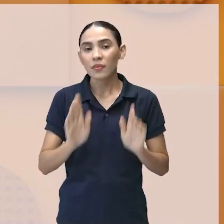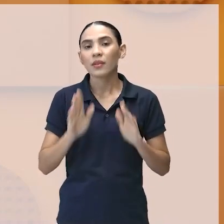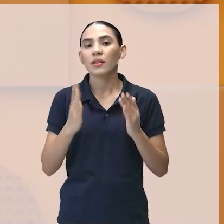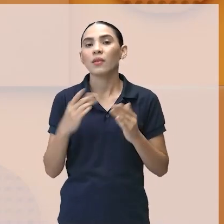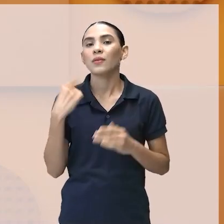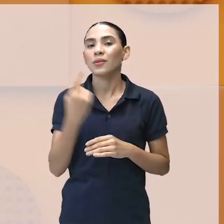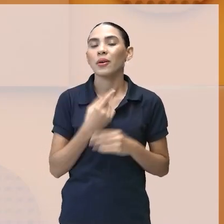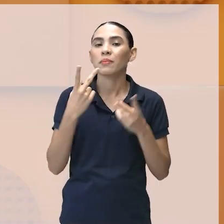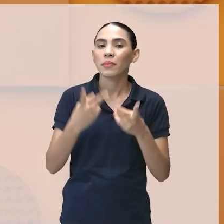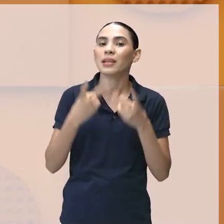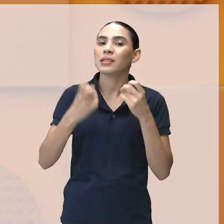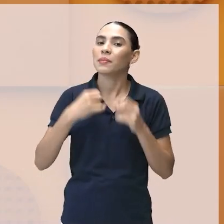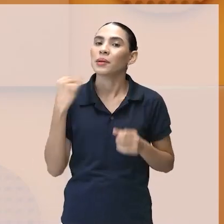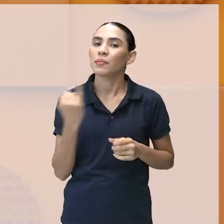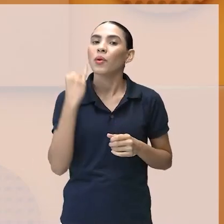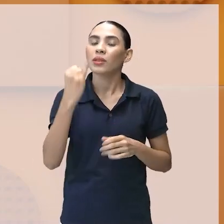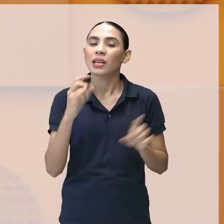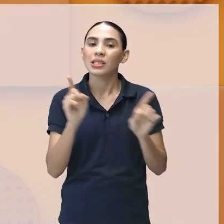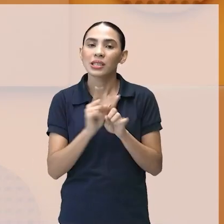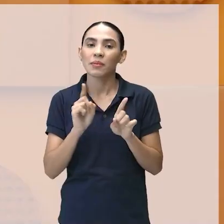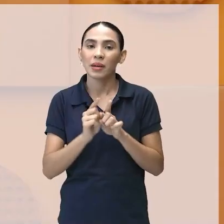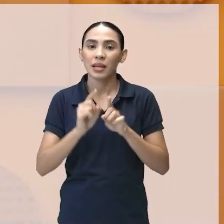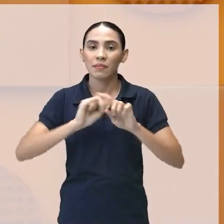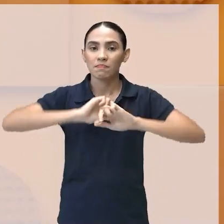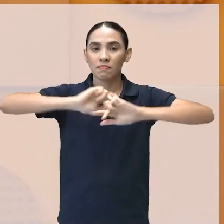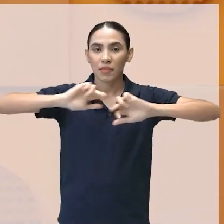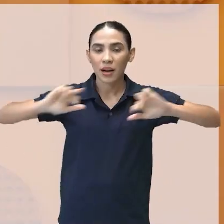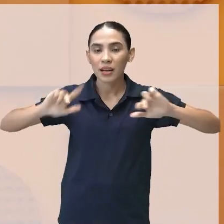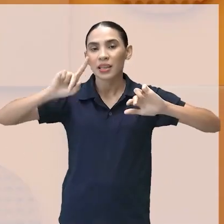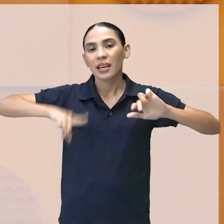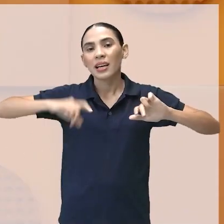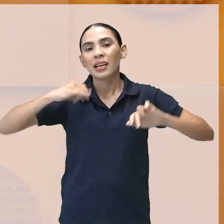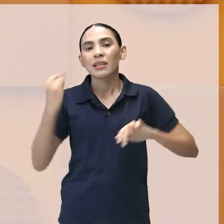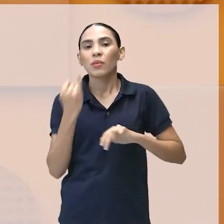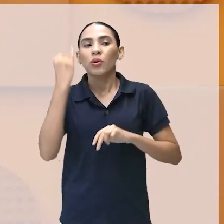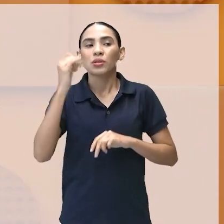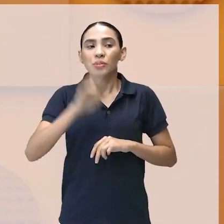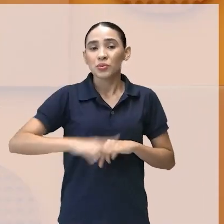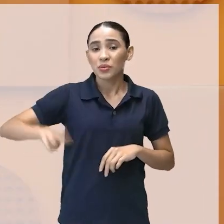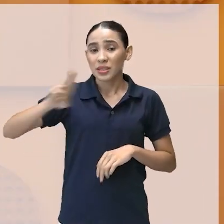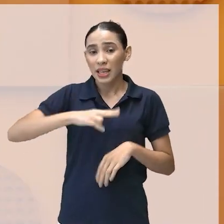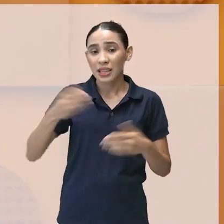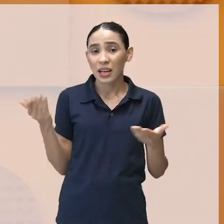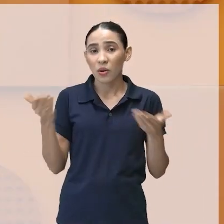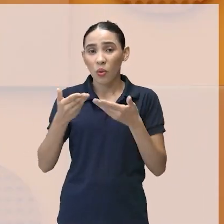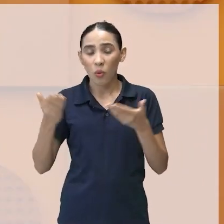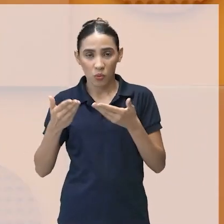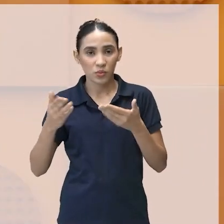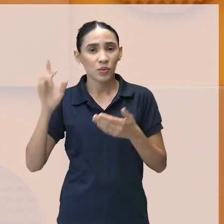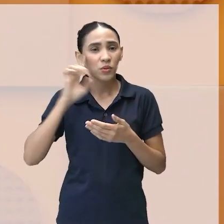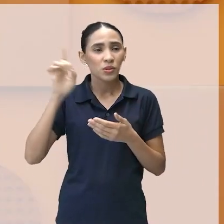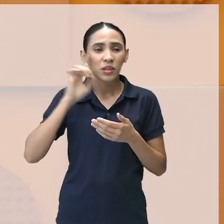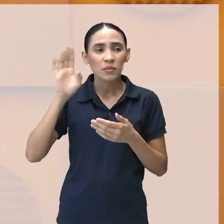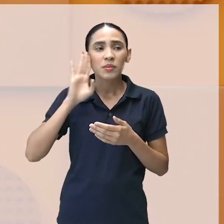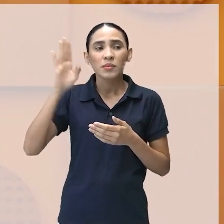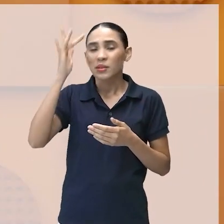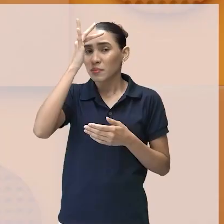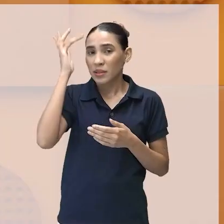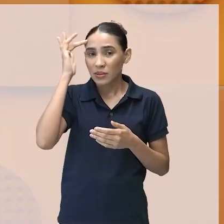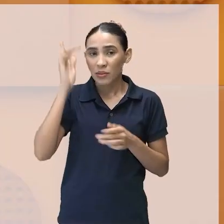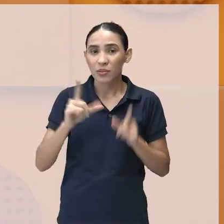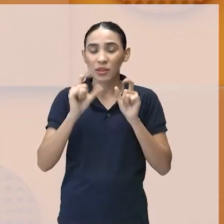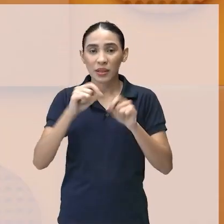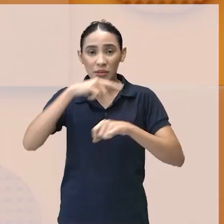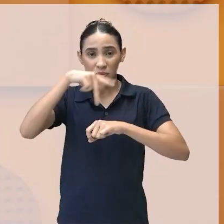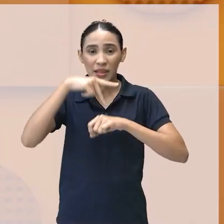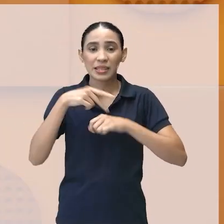gente observa a importante essa internet das coisas que são muito utilizadas hoje em dia no cotidiano das pessoas, né? Principalmente